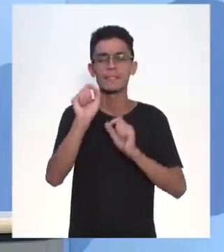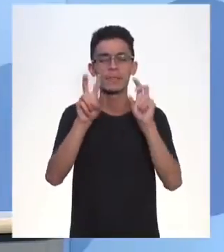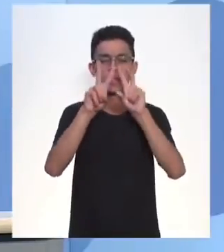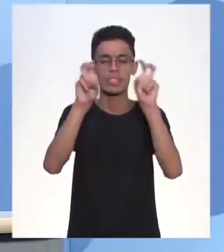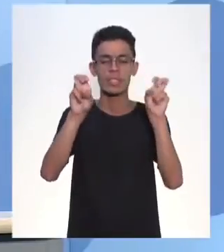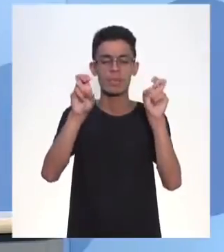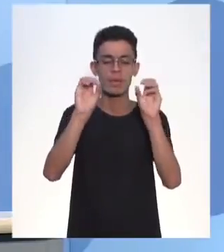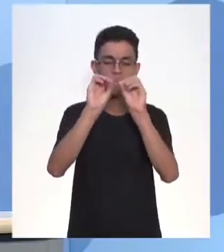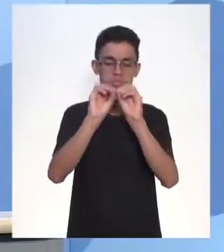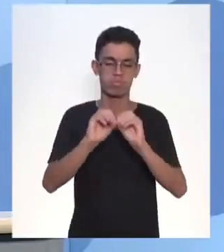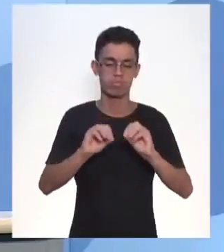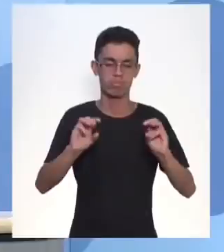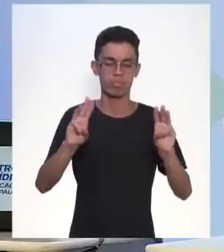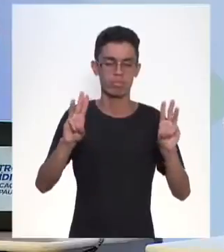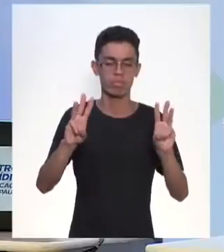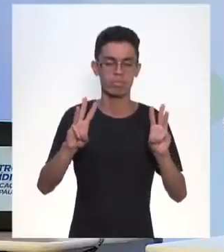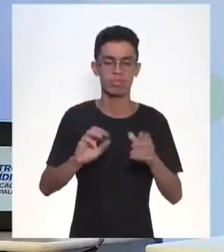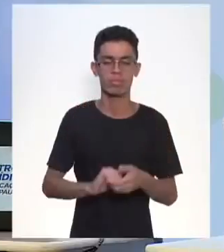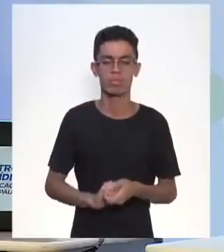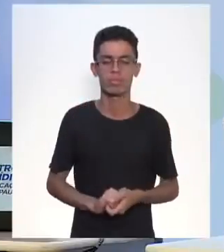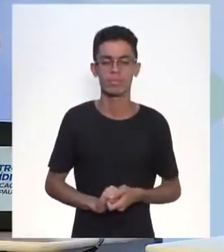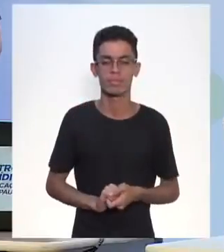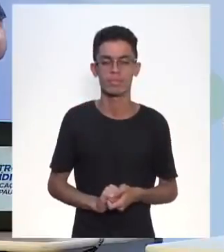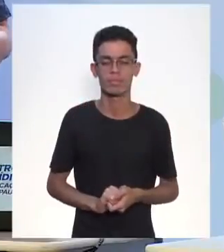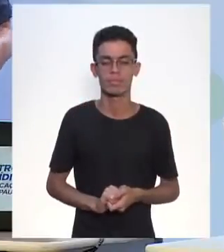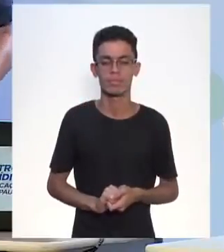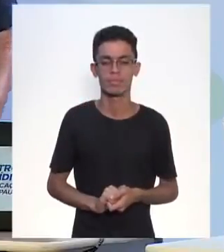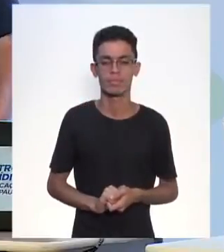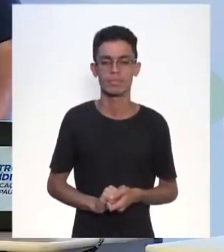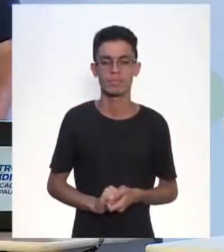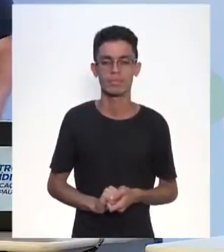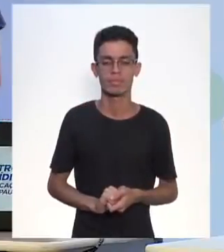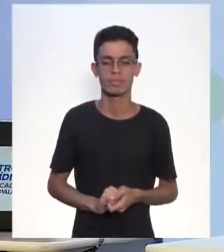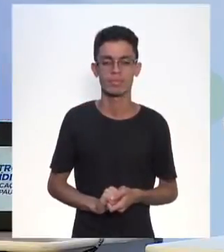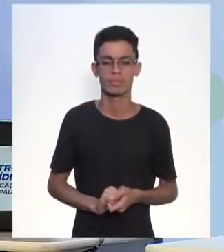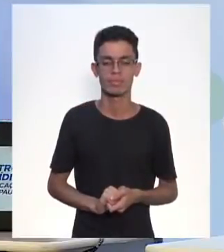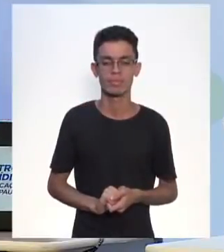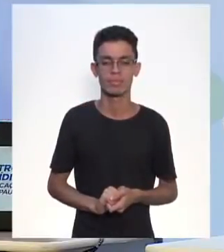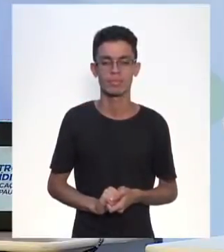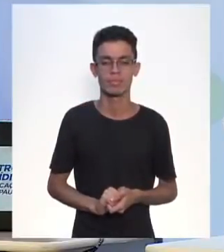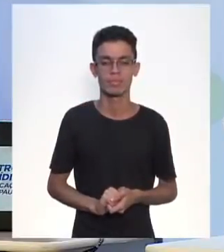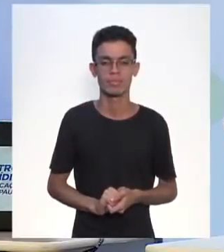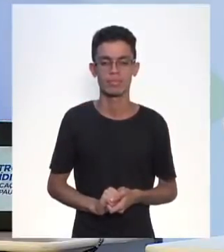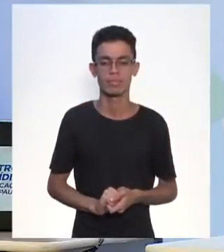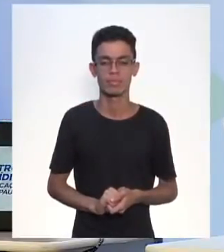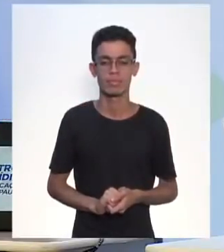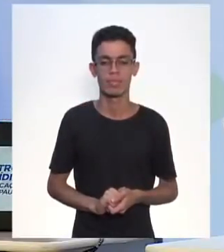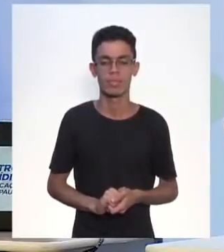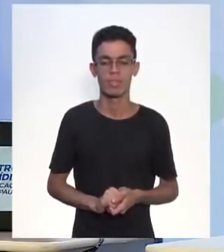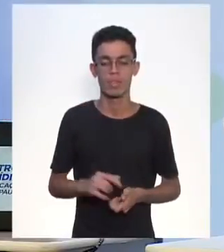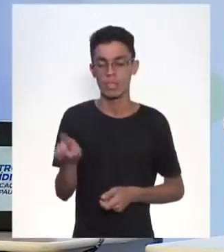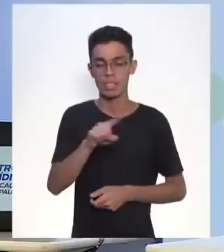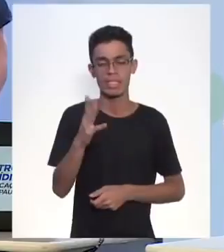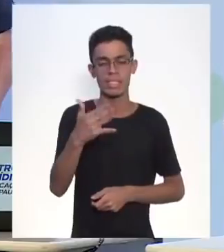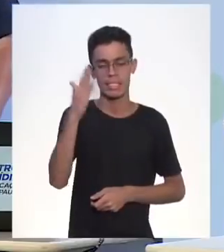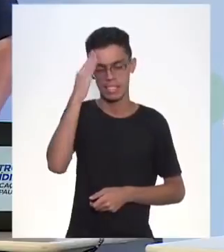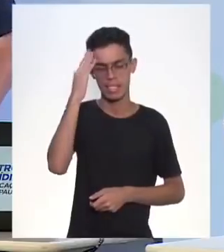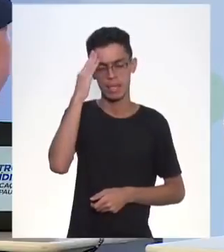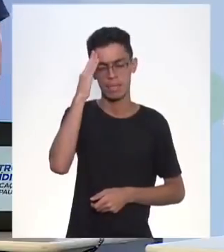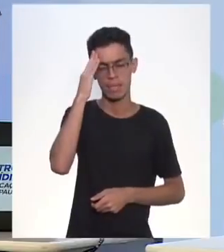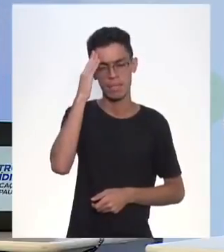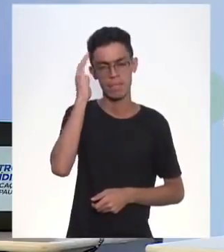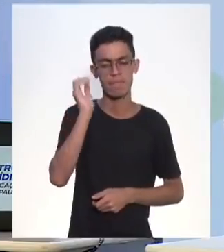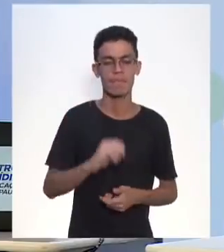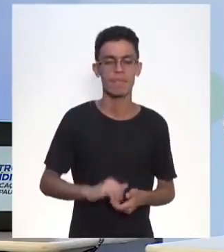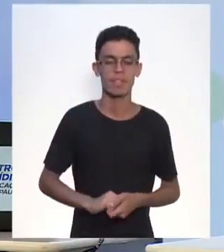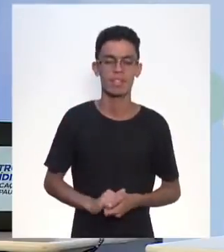ONU. A ONU, em português ONU, ou em inglês UN, United Nations. Então, você já sabe alguma coisa sobre a United Nations?